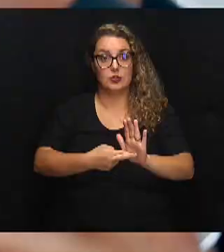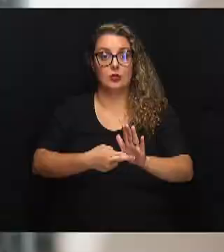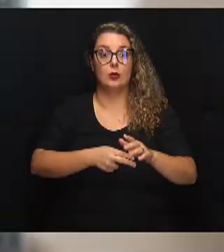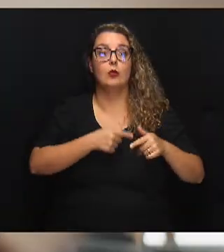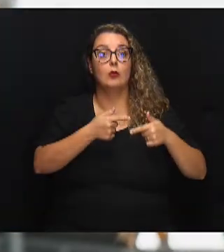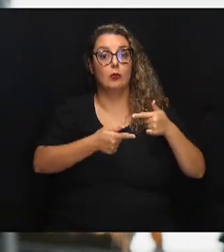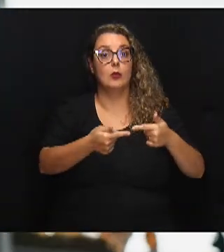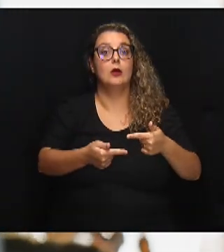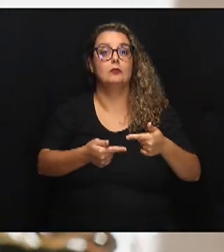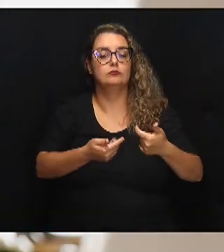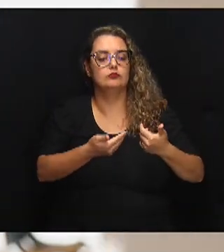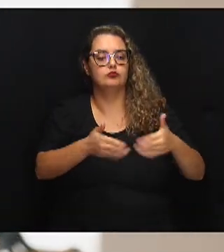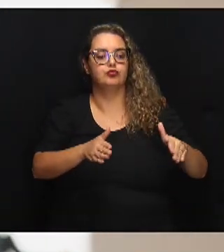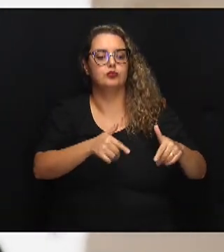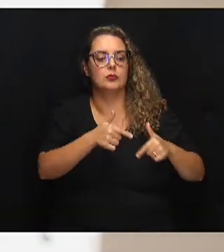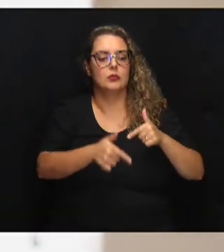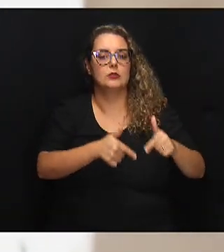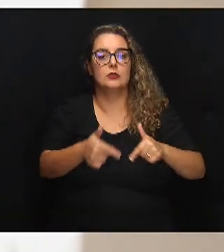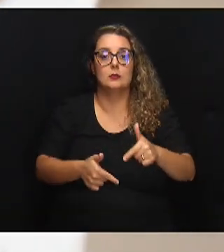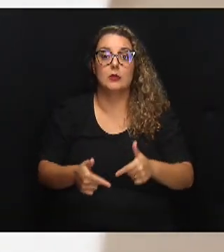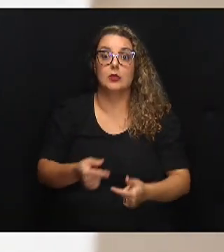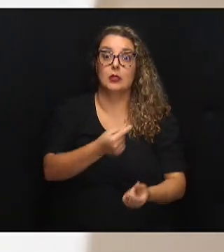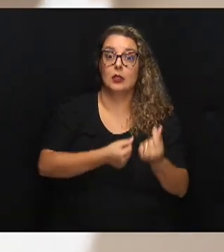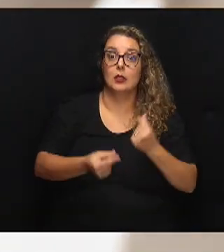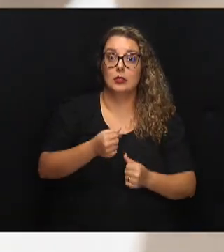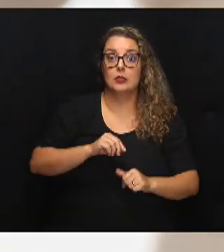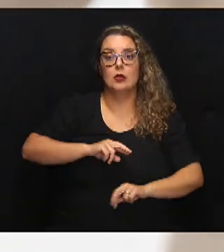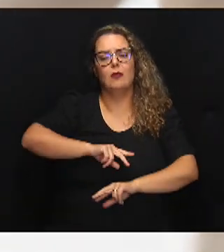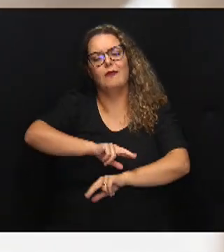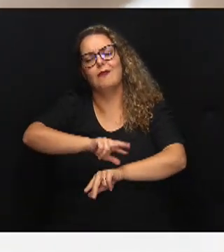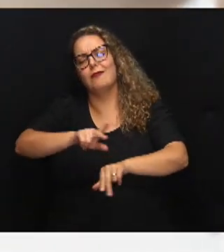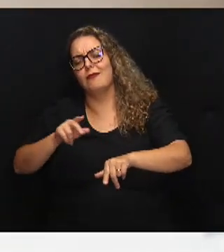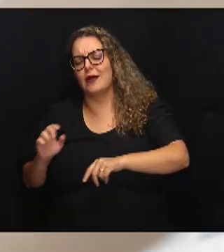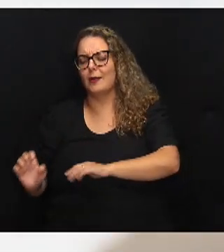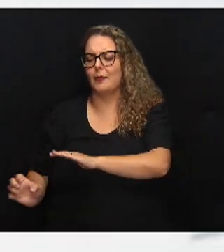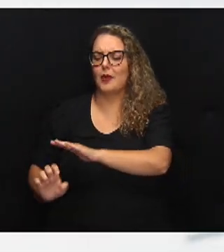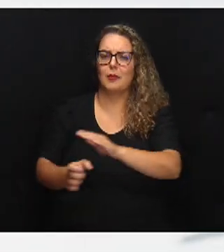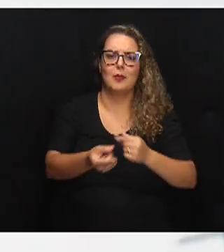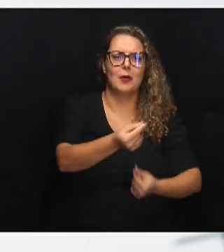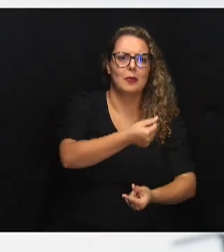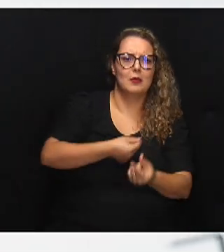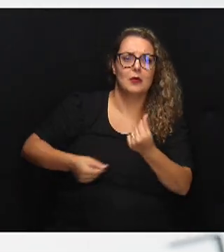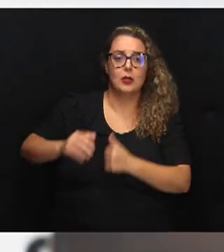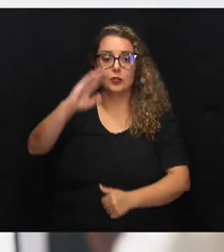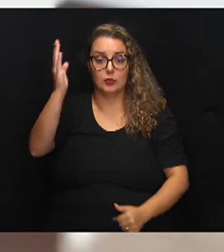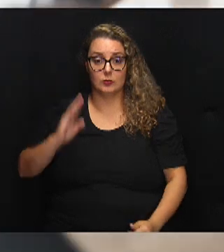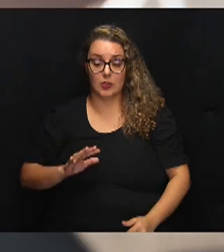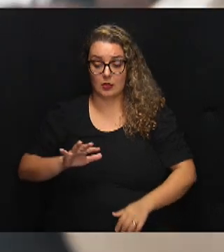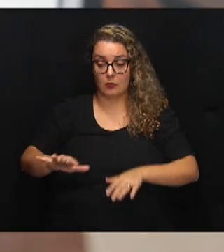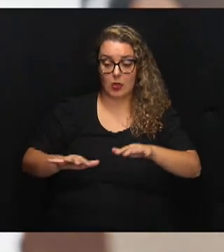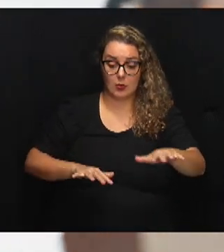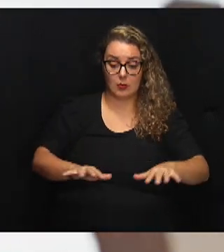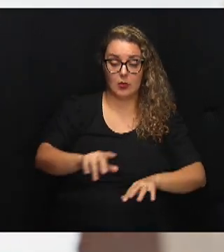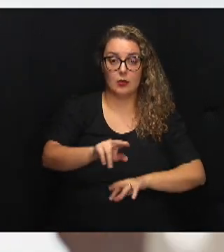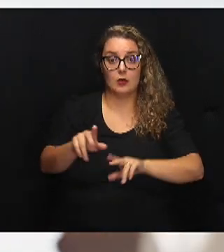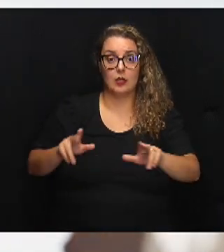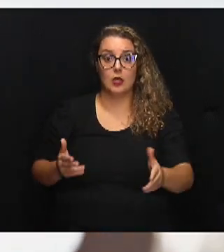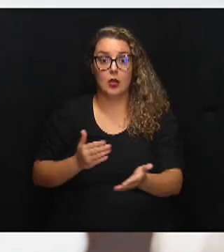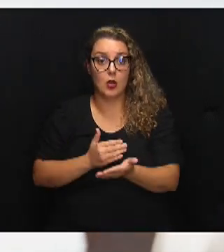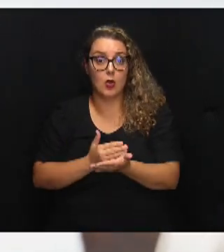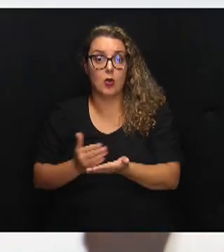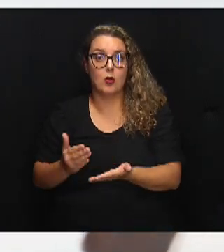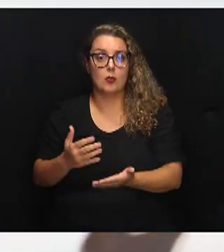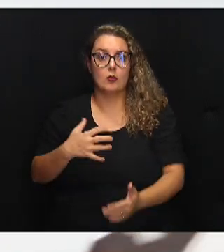geração de emprego e renda. São bilhões de negócios gerados no Brasil em diversos setores que começam com